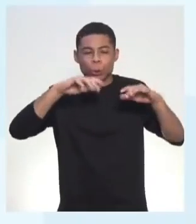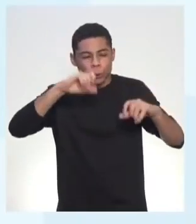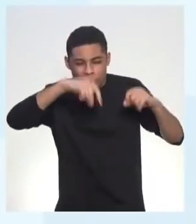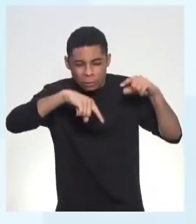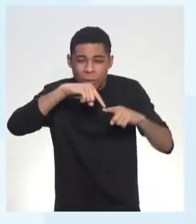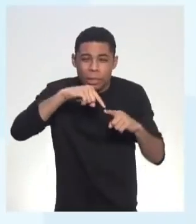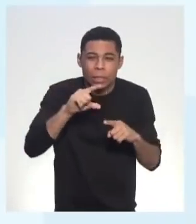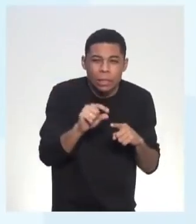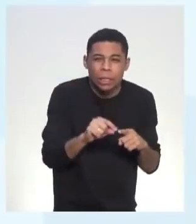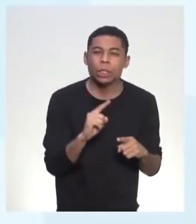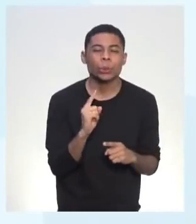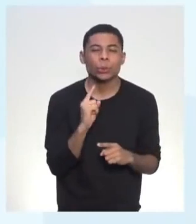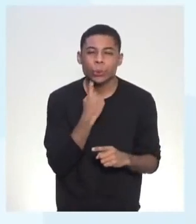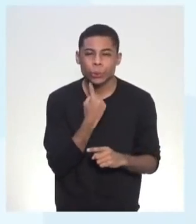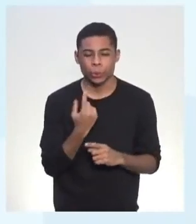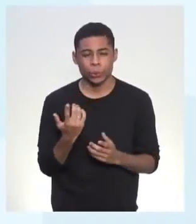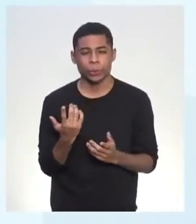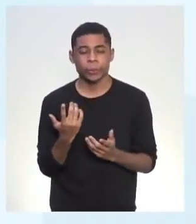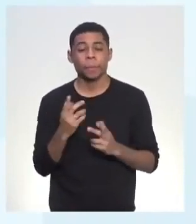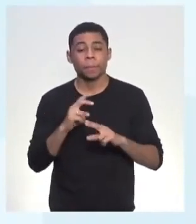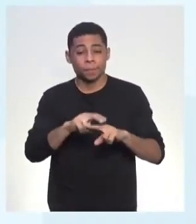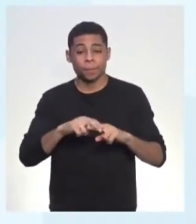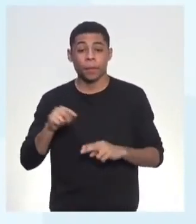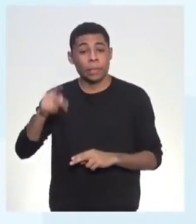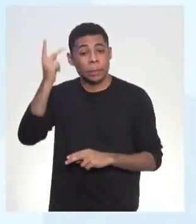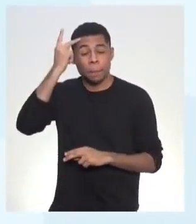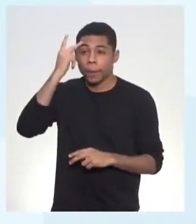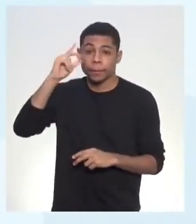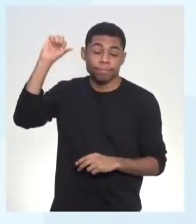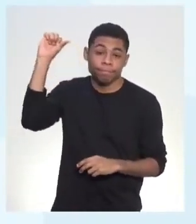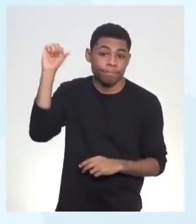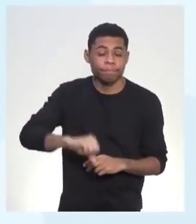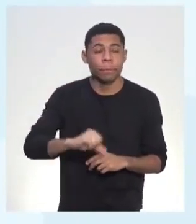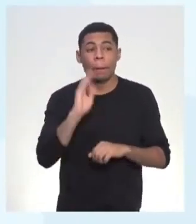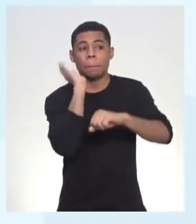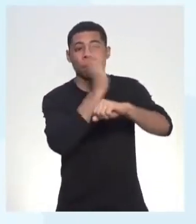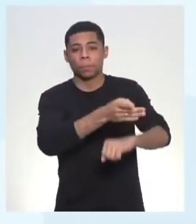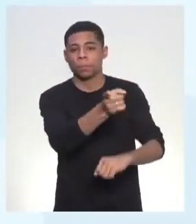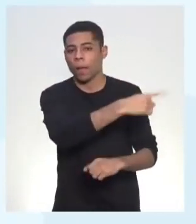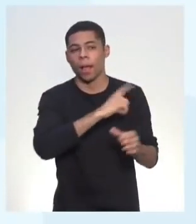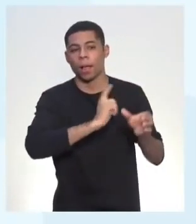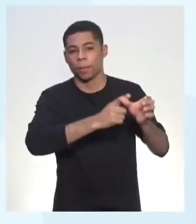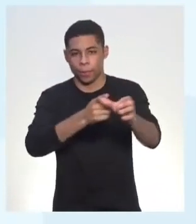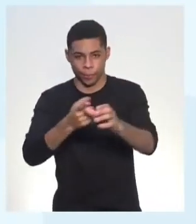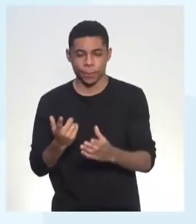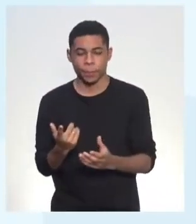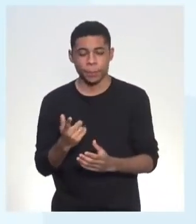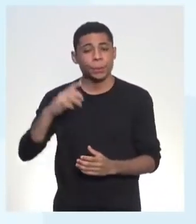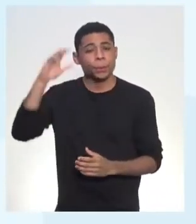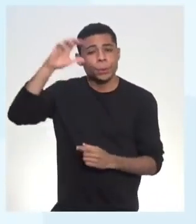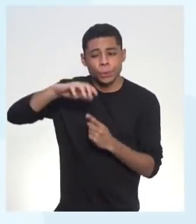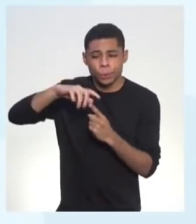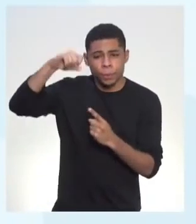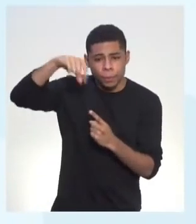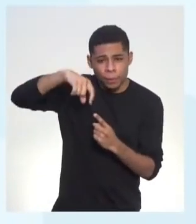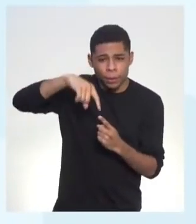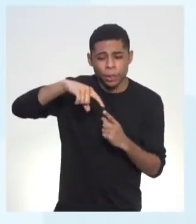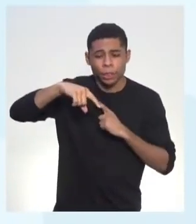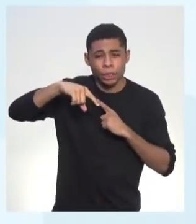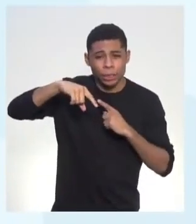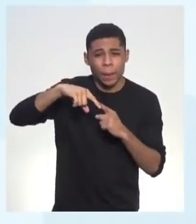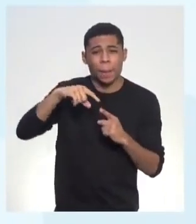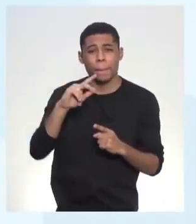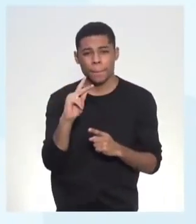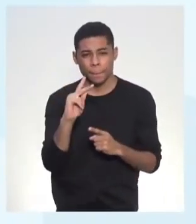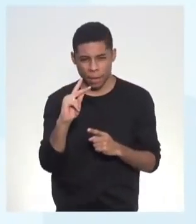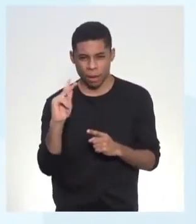concentração de chuva ácida é muito maior do que no interior. É a precipitação, né, a chuva, de água com elevada concentração